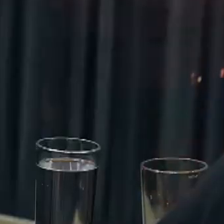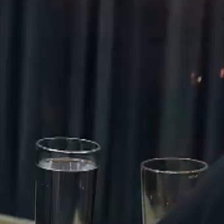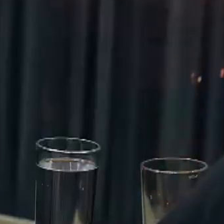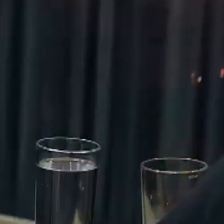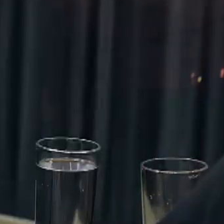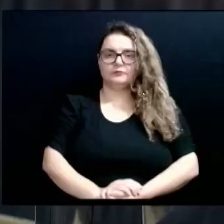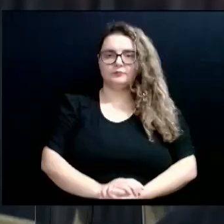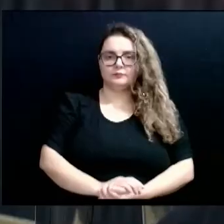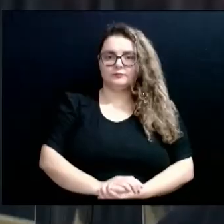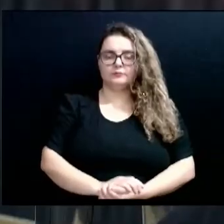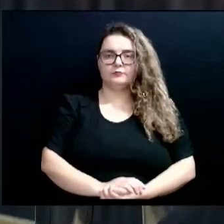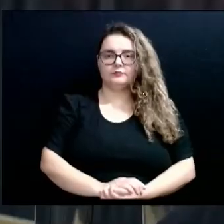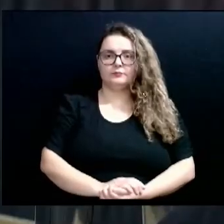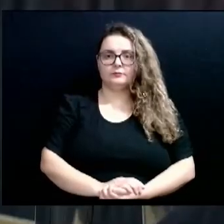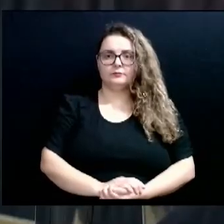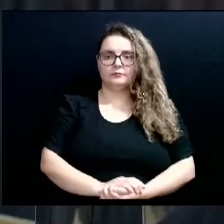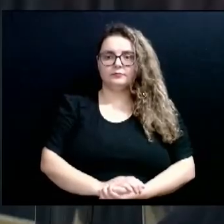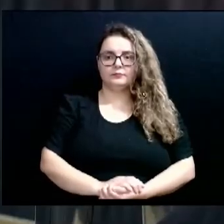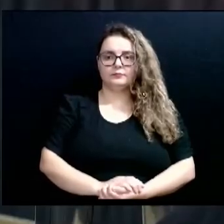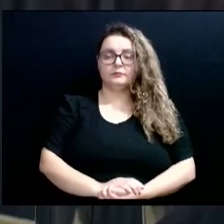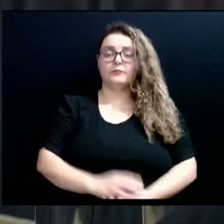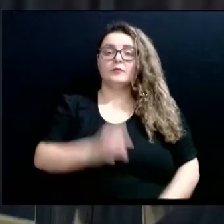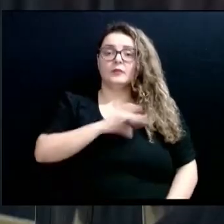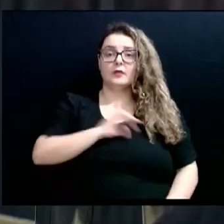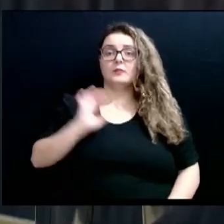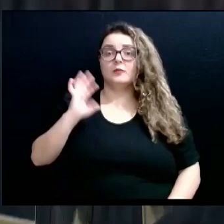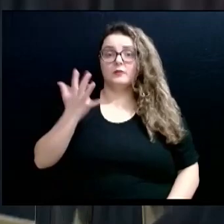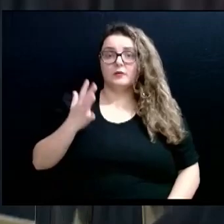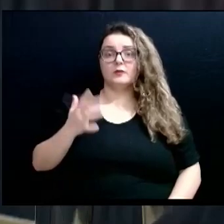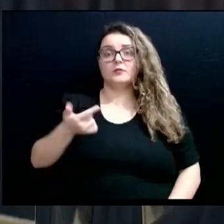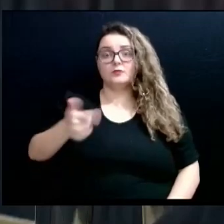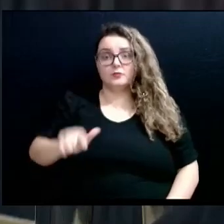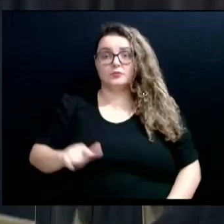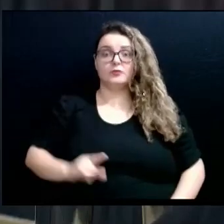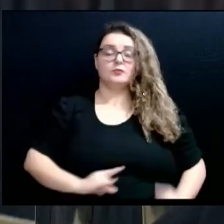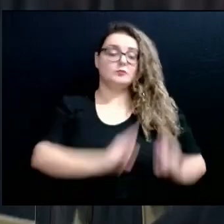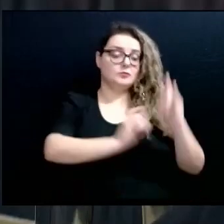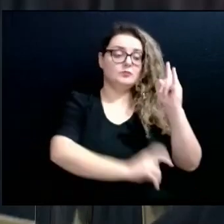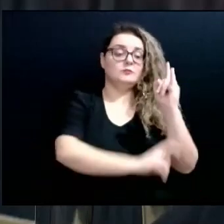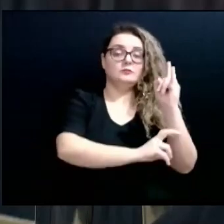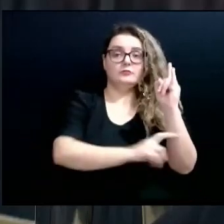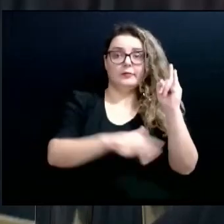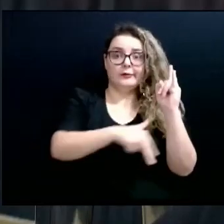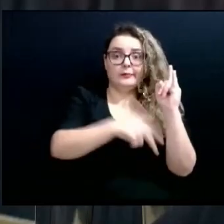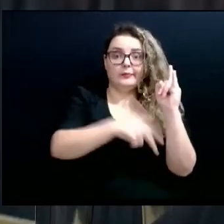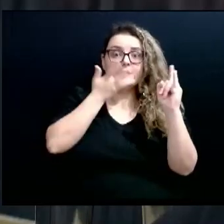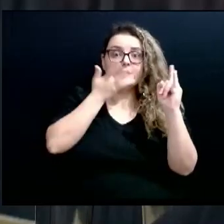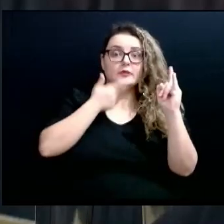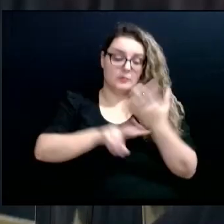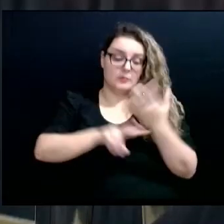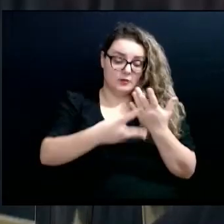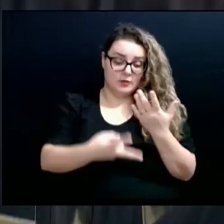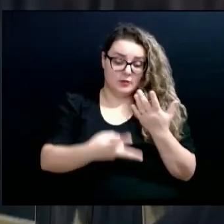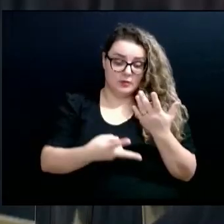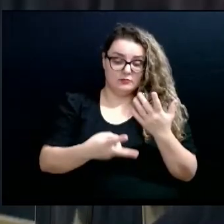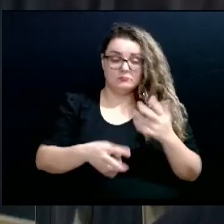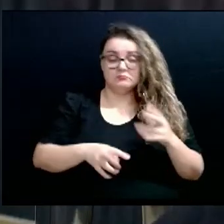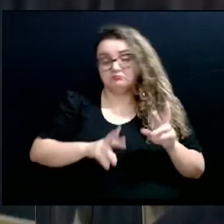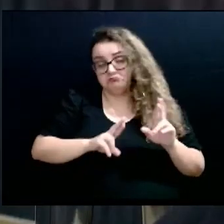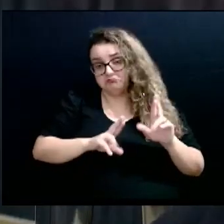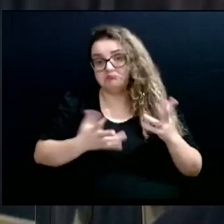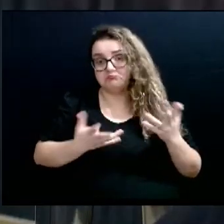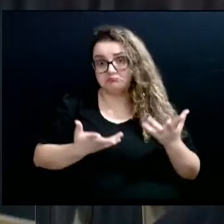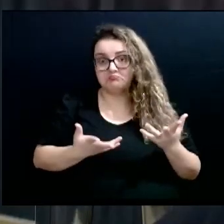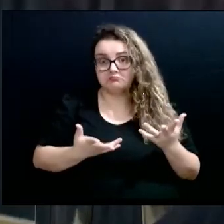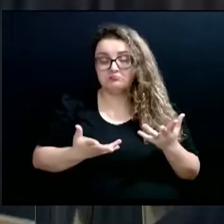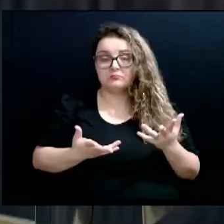tem medo de que isso vá acontecer de novo com ela, né? Essa é uma reação até esperada diante, né, dependendo da idade